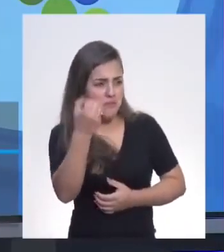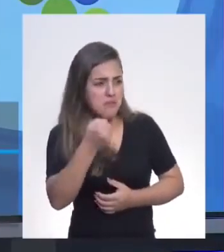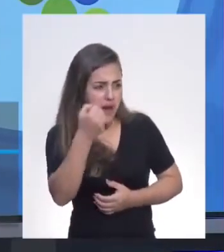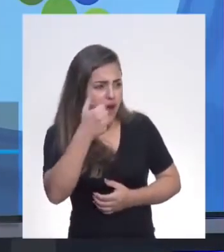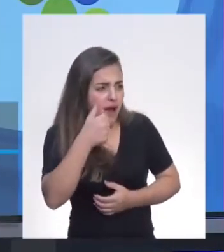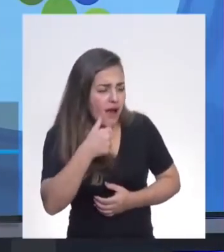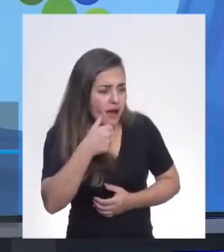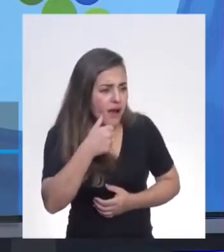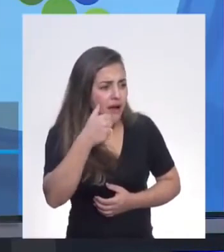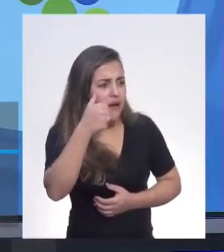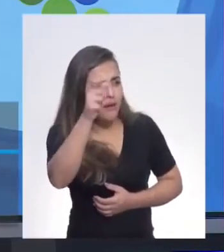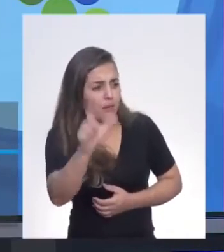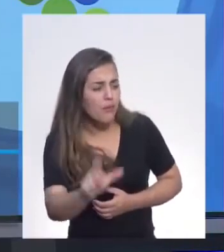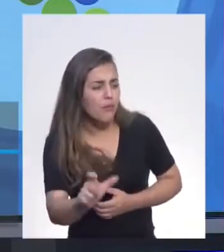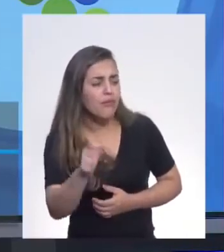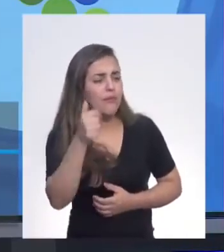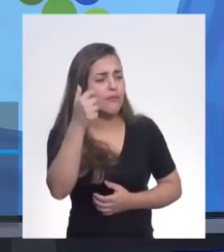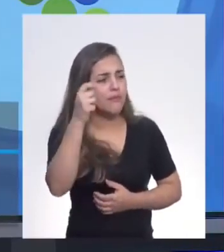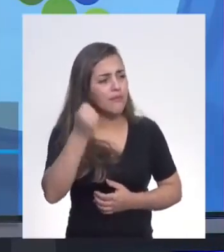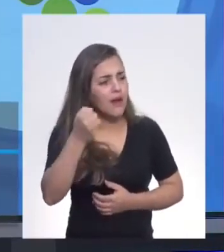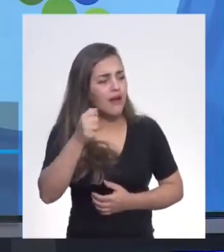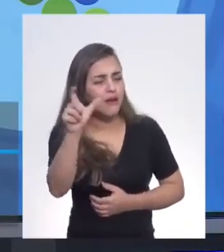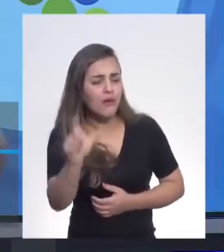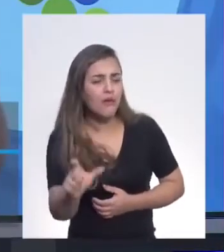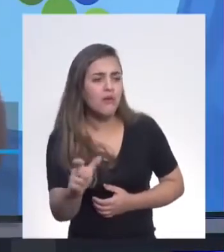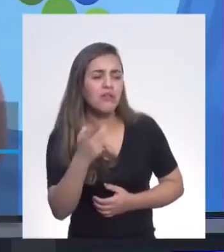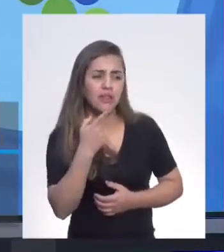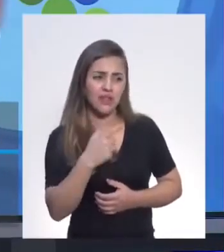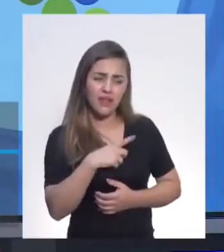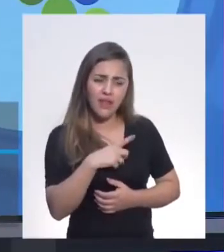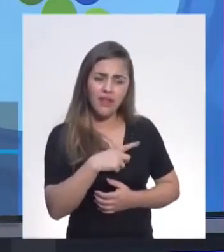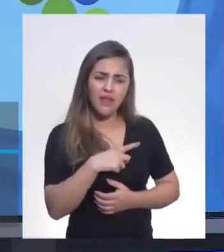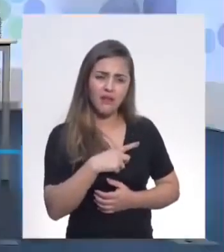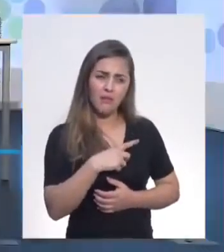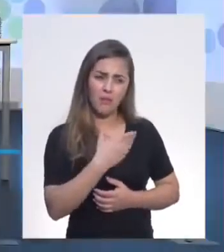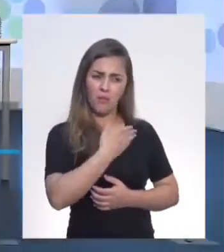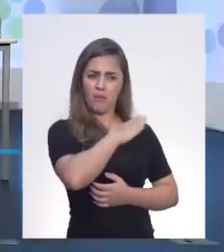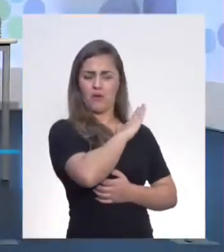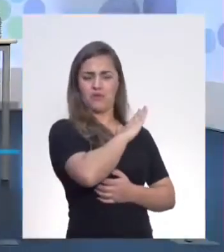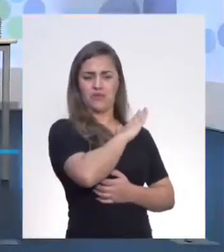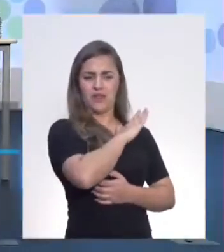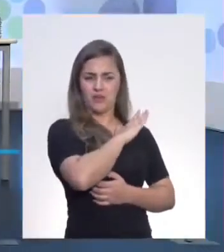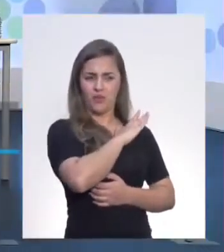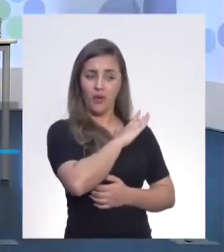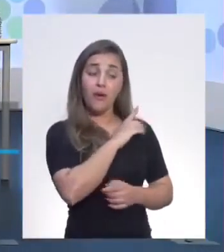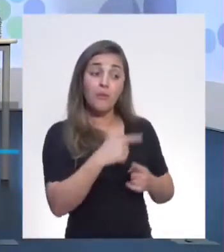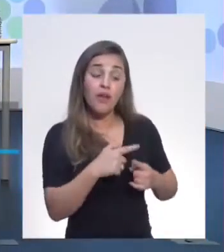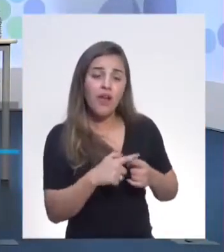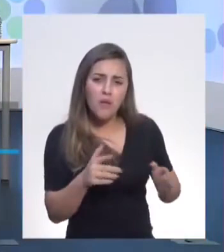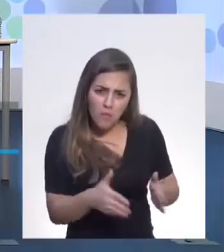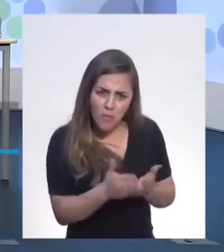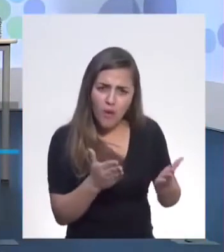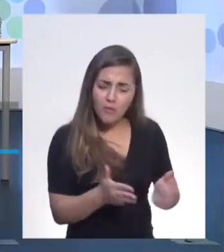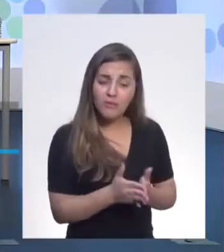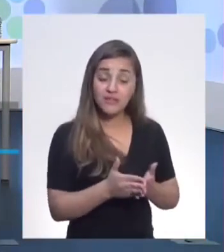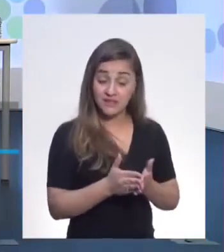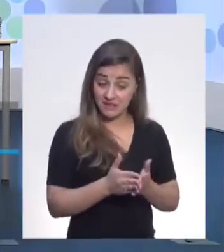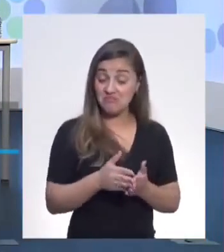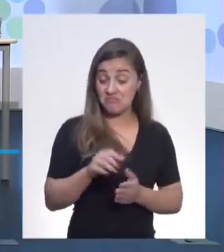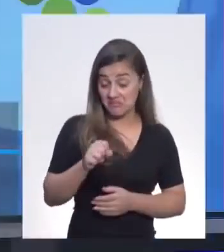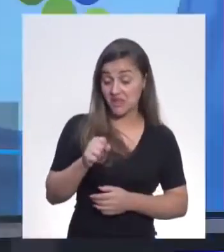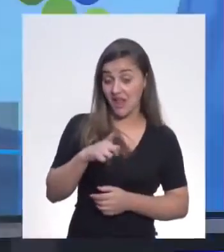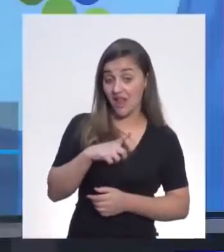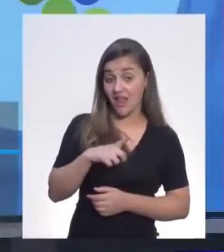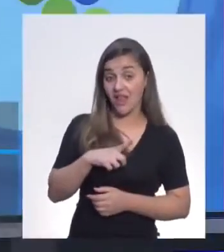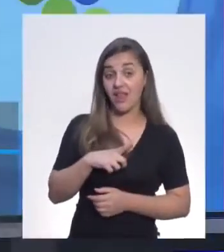pobre. Tá aí a mágica. Ele está sofrendo preconceito por ser pobre, não por ser branco. Sabe, quando a gente está falando sobre o